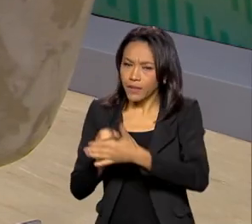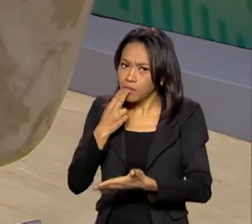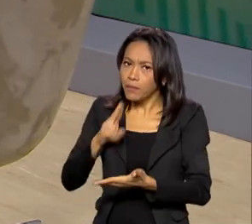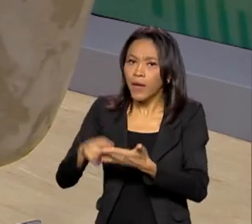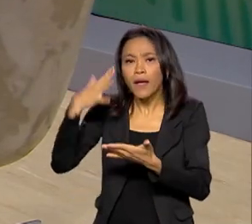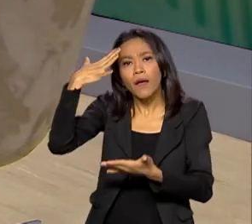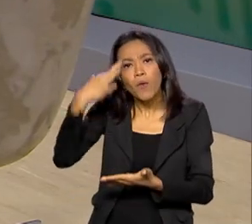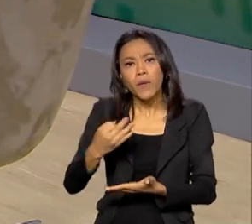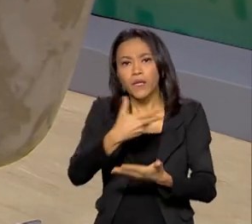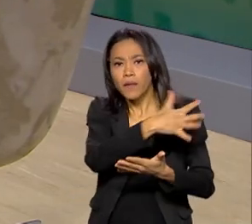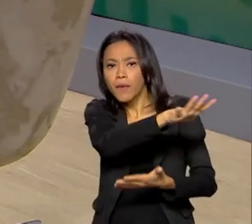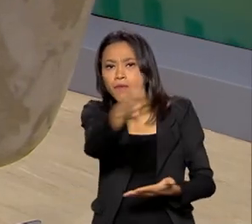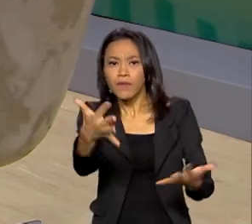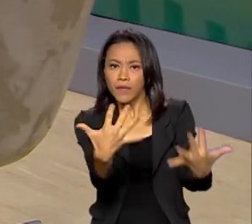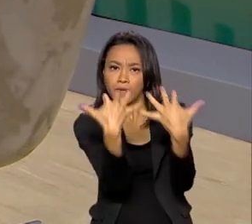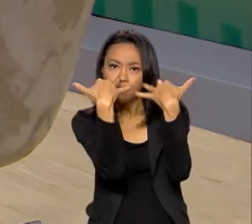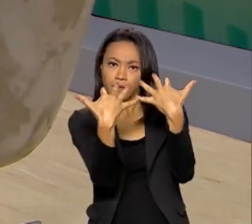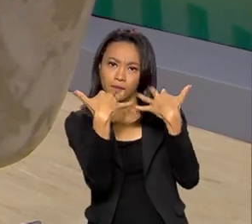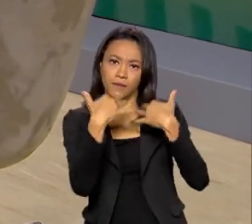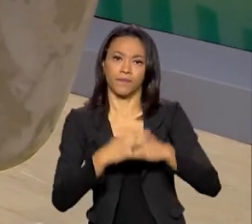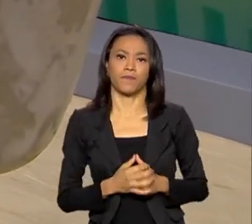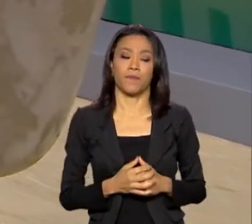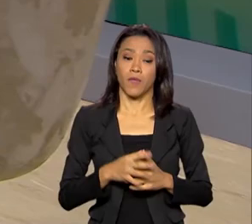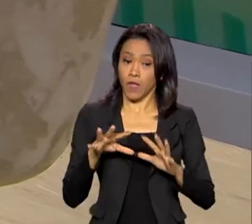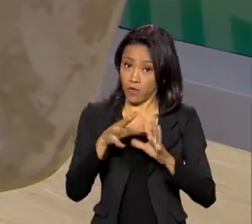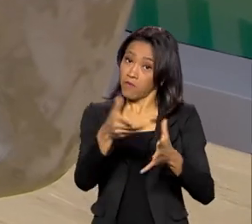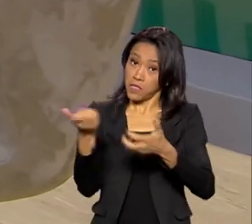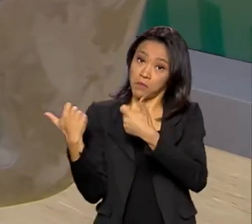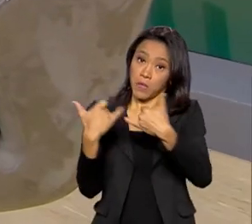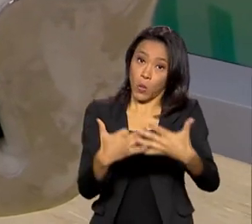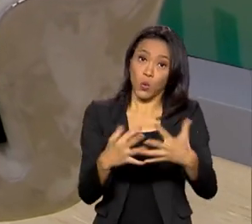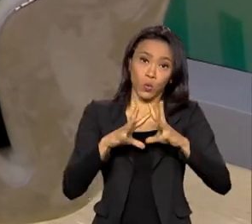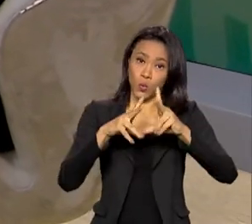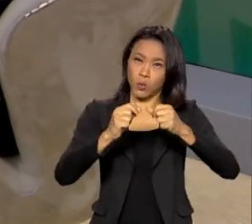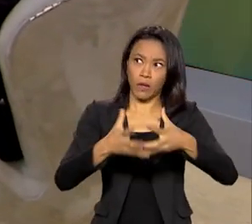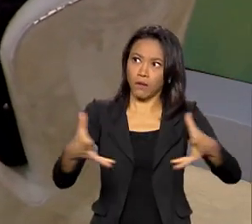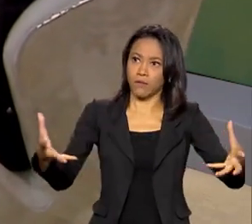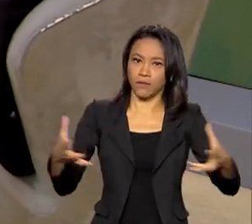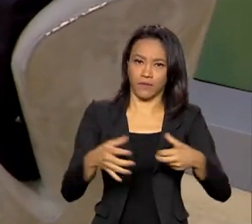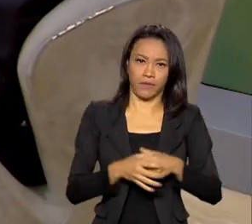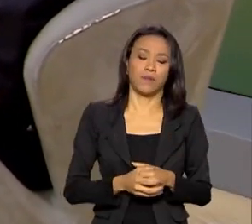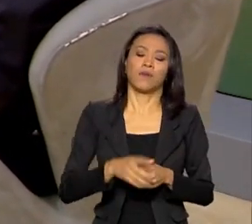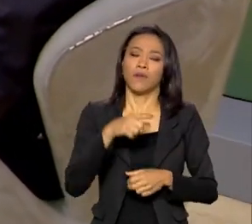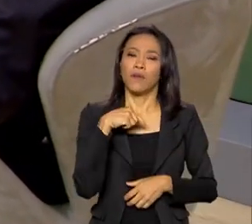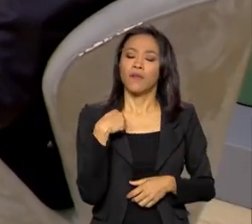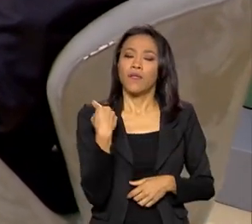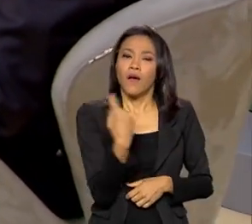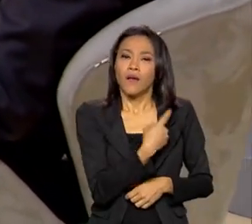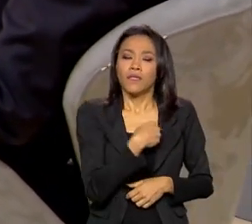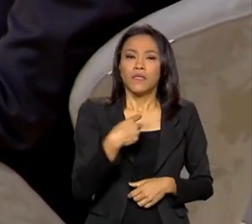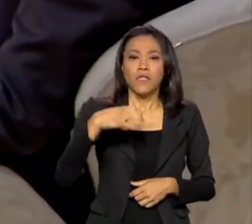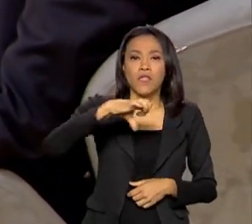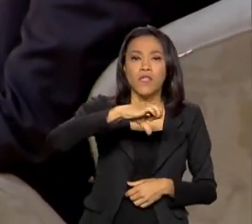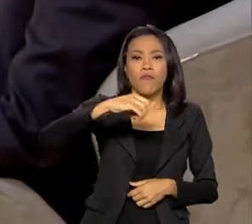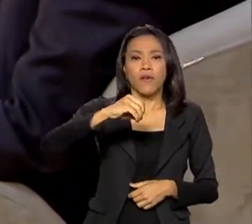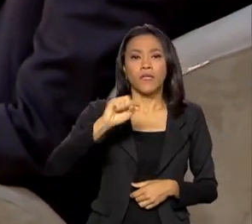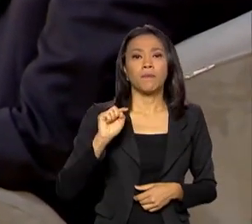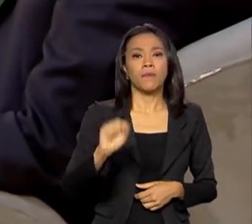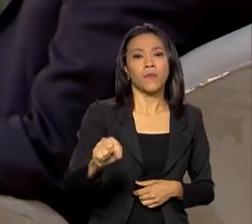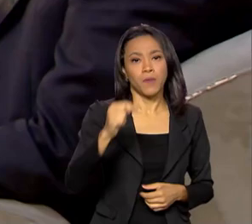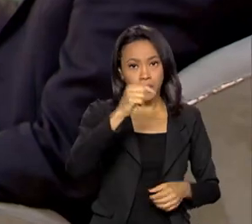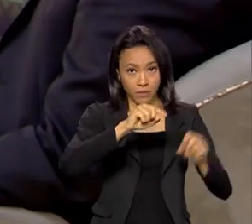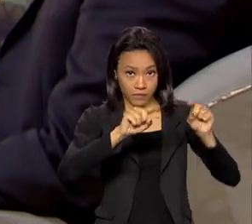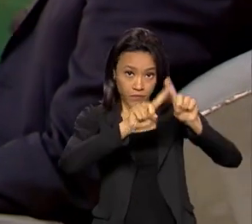entender. Tudo nos Correios é muito grande, como você posicionou, né? Nós somos uma empresa constituída por 90 mil